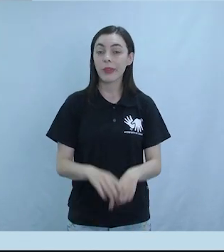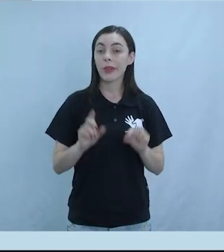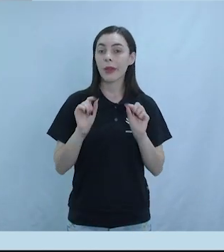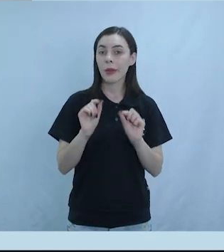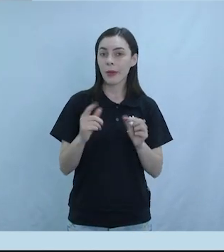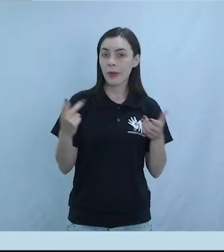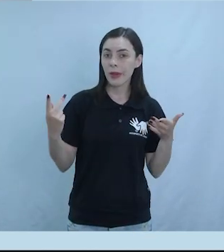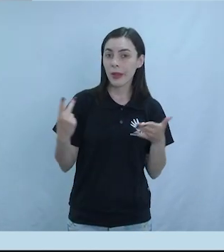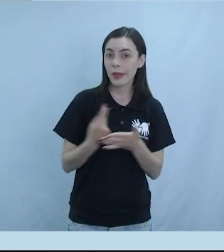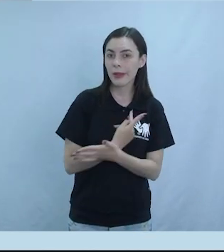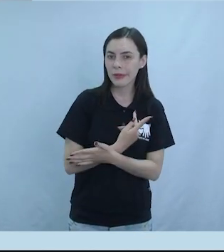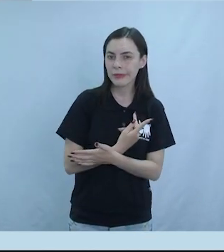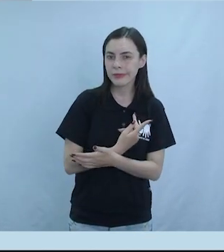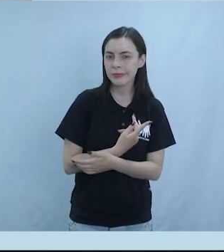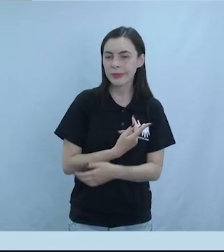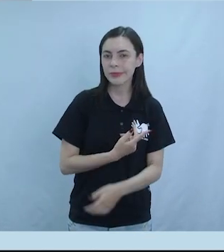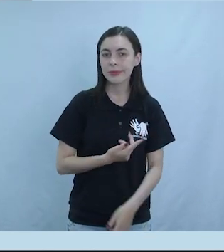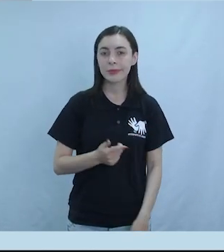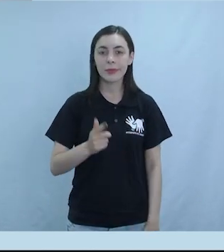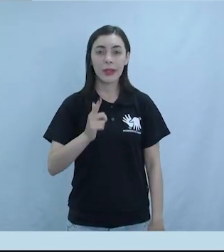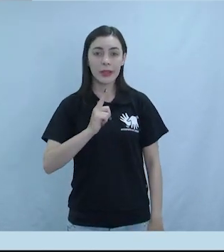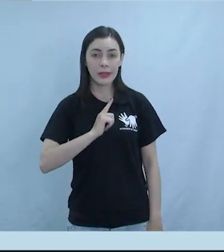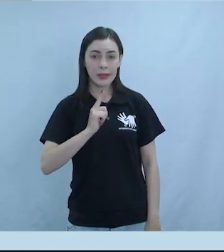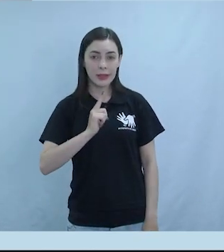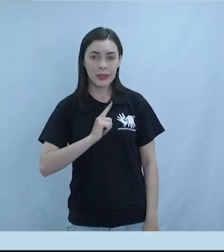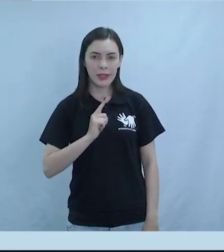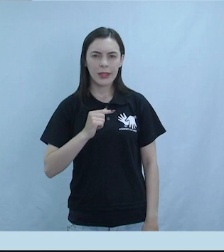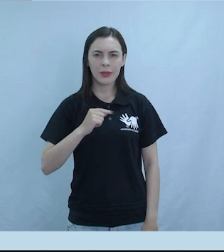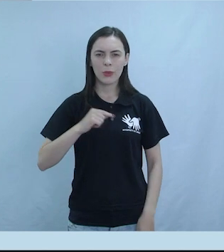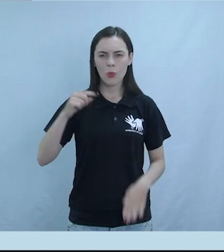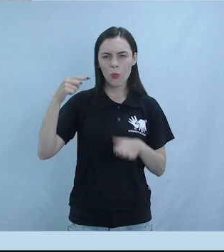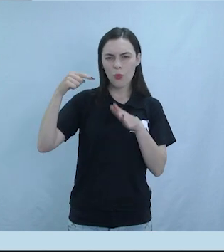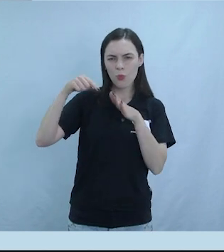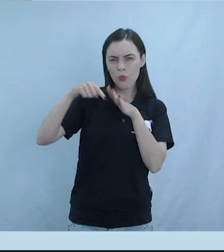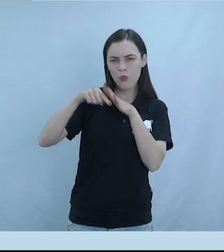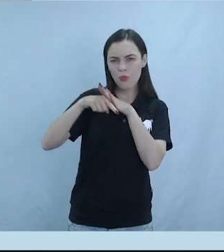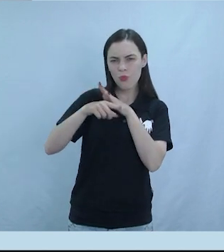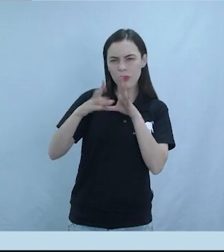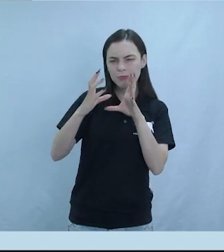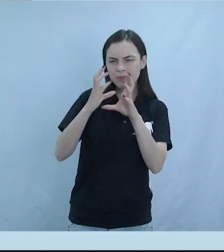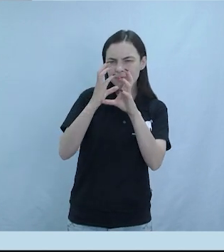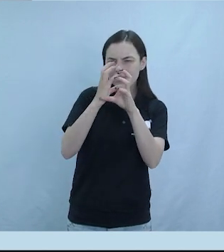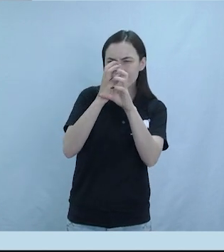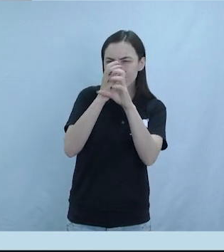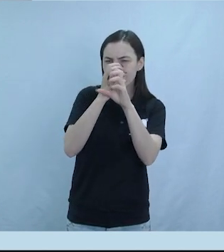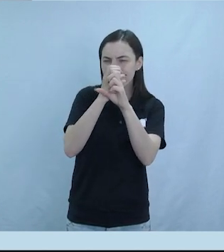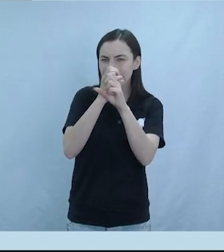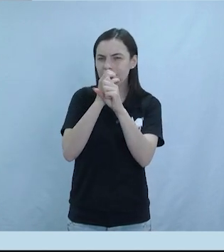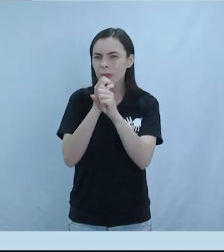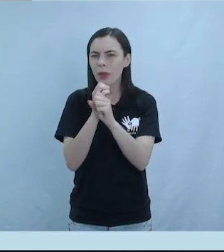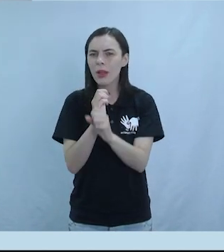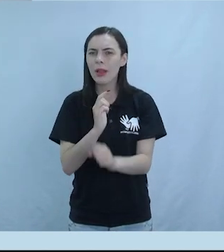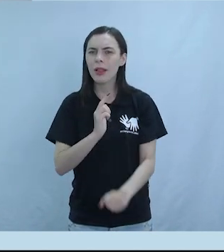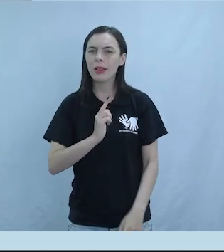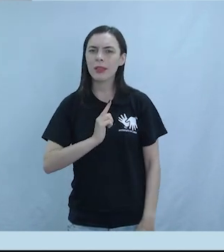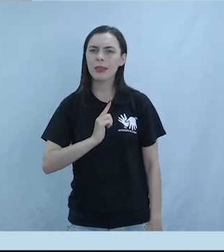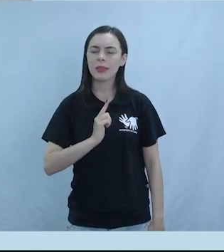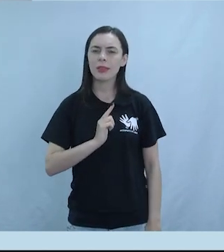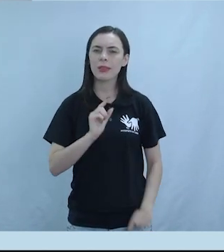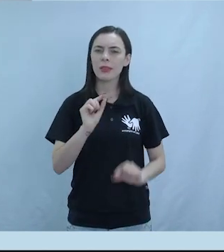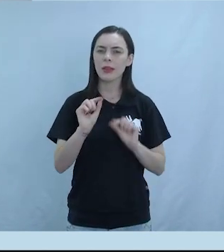Assim, lá no fundo escuro das montanhas,